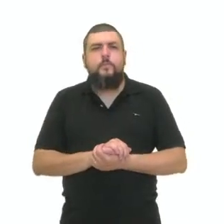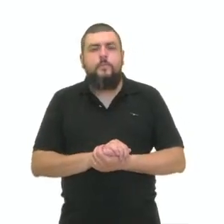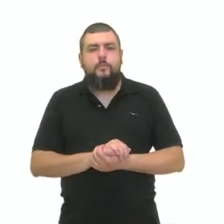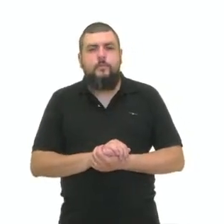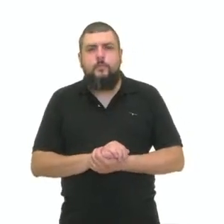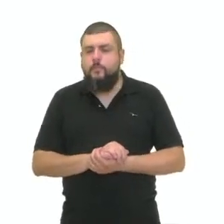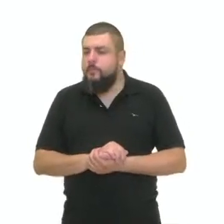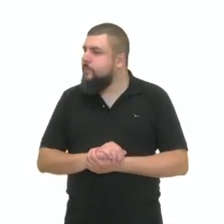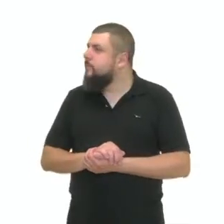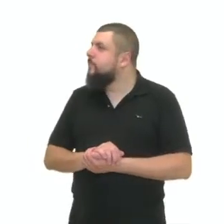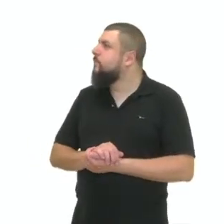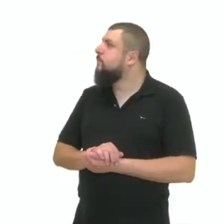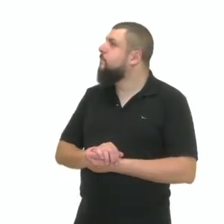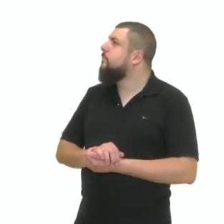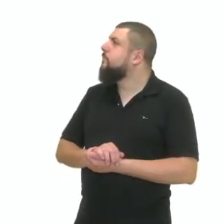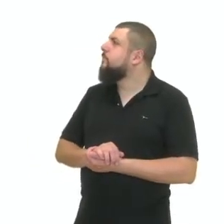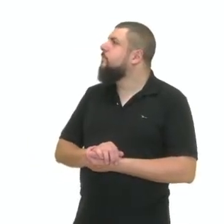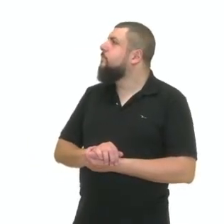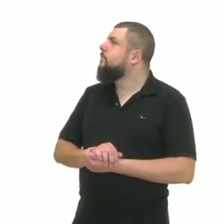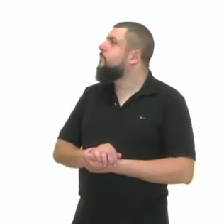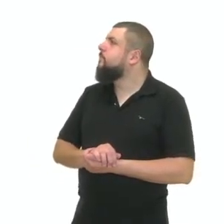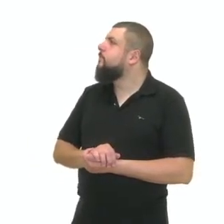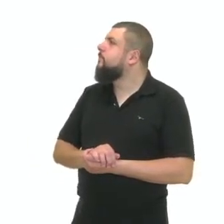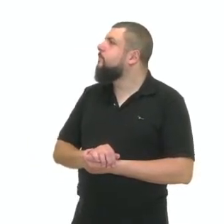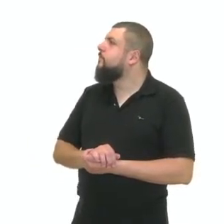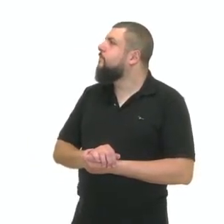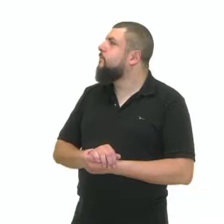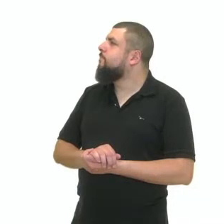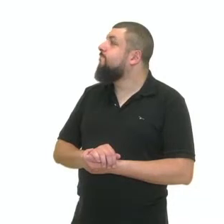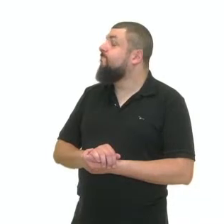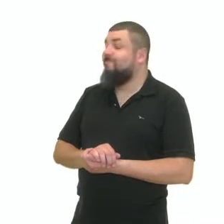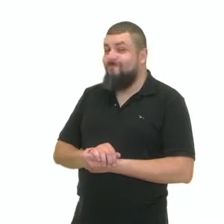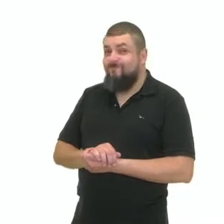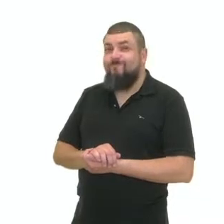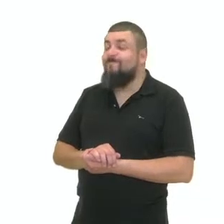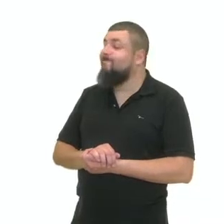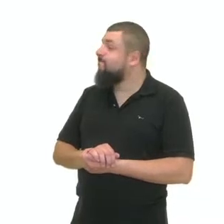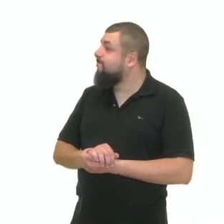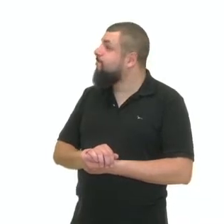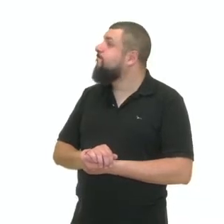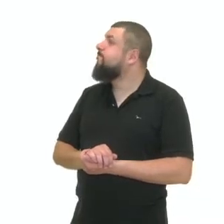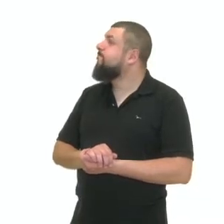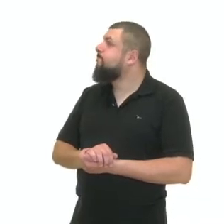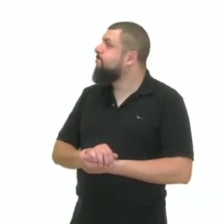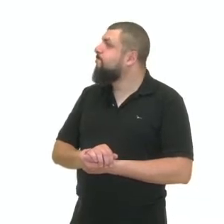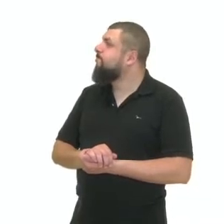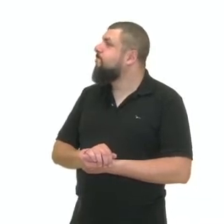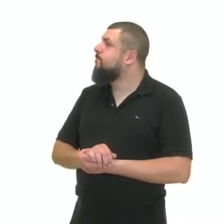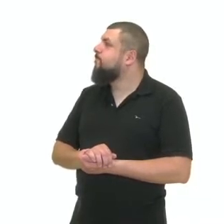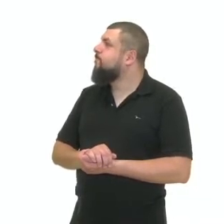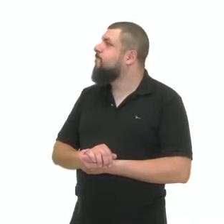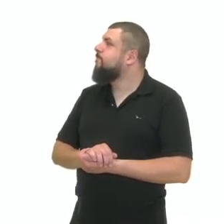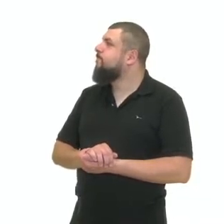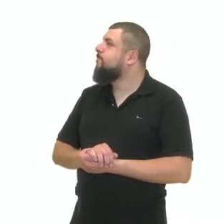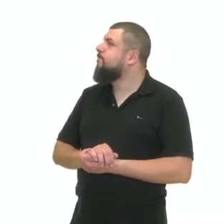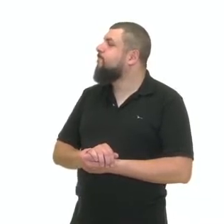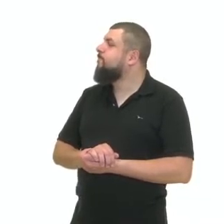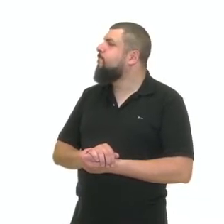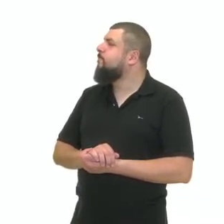seguinte notícia: 13 moradores de rua morreram de frio apenas neste ano na cidade de São Paulo, diz o